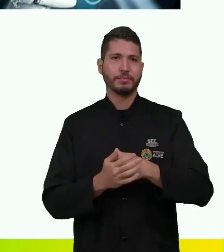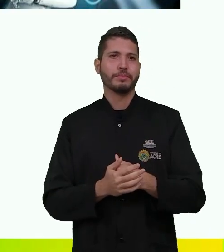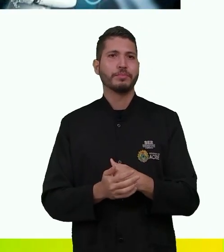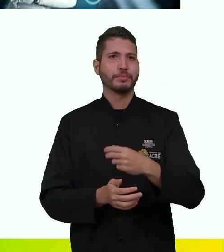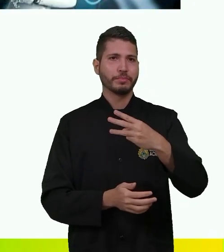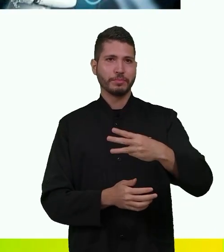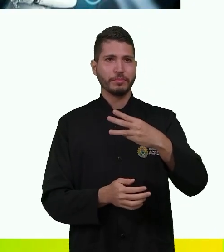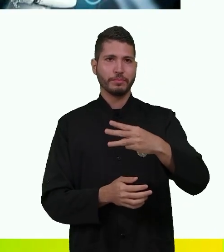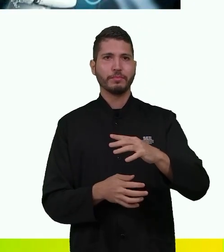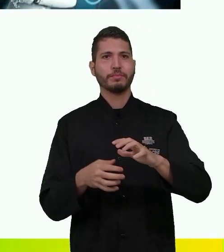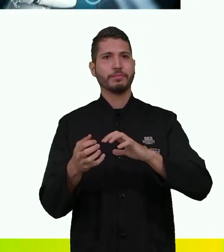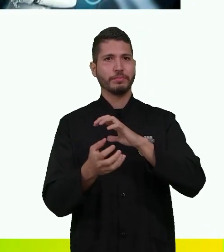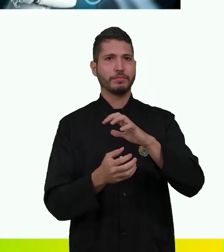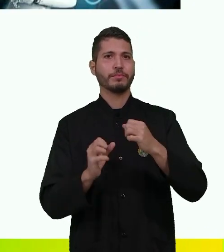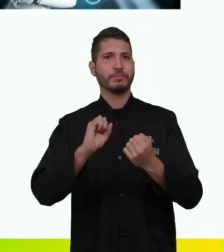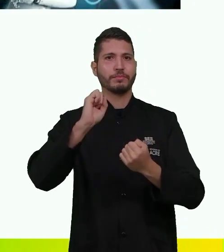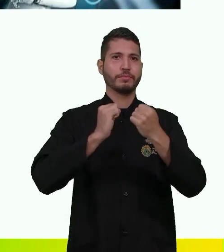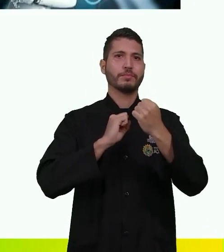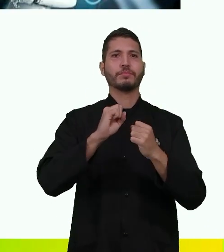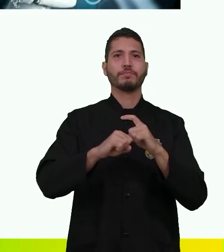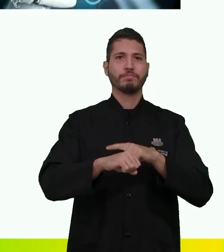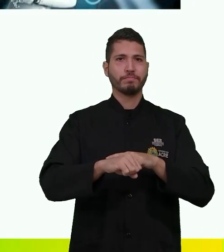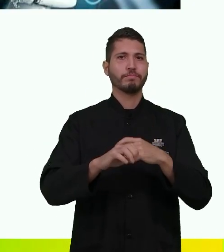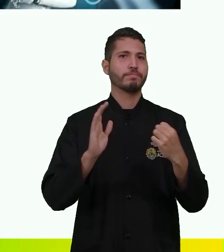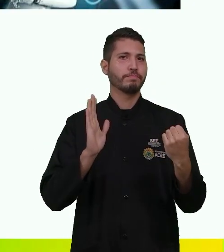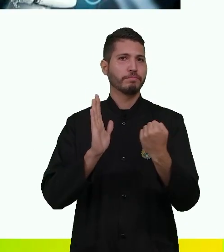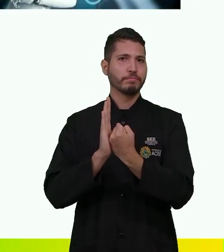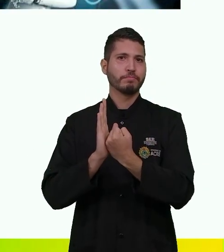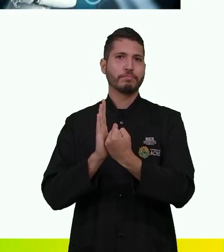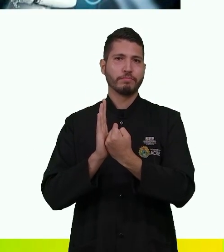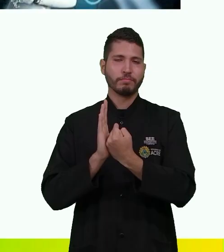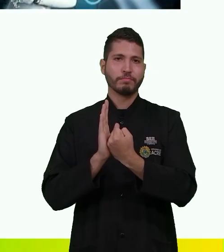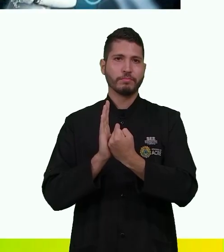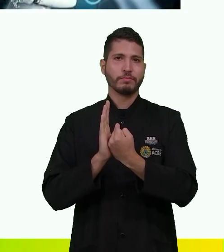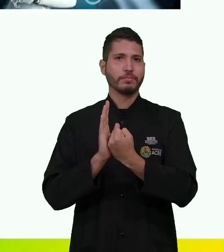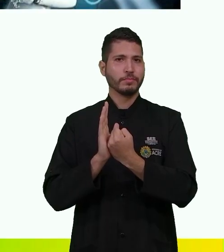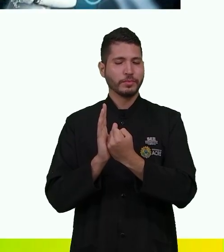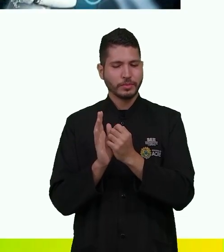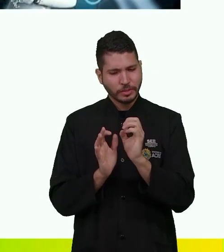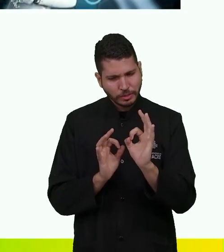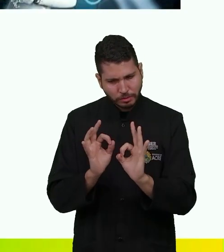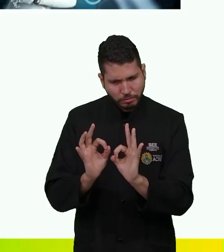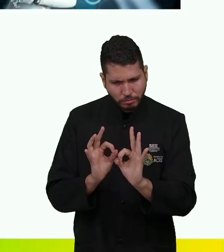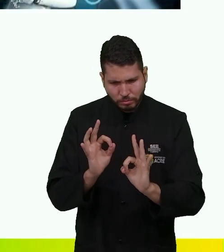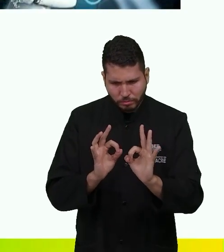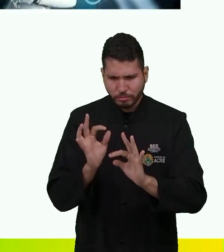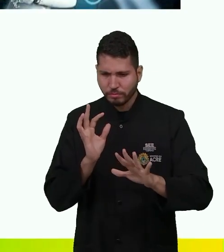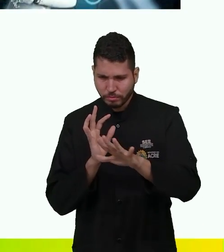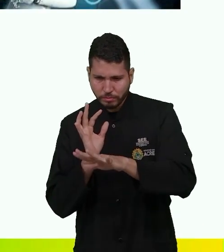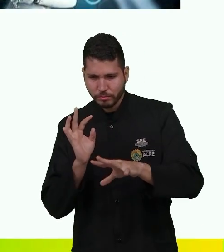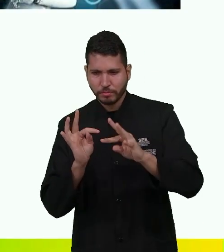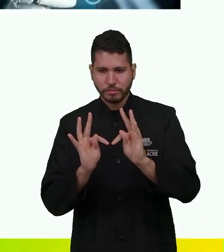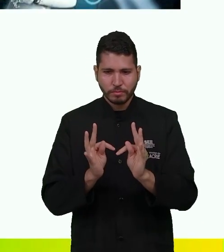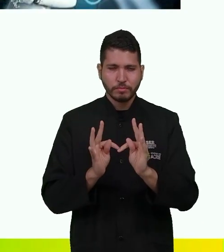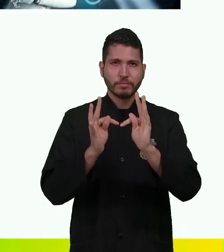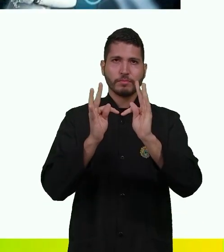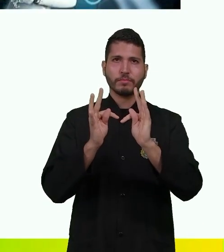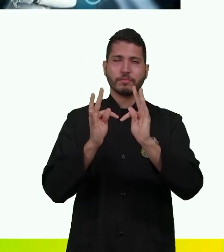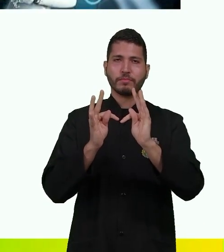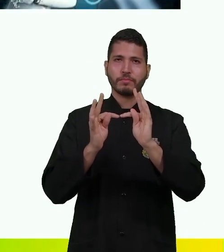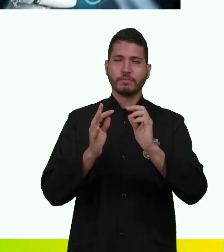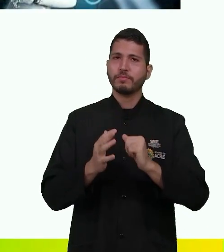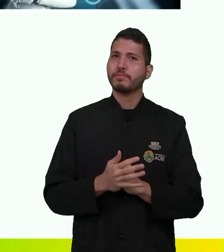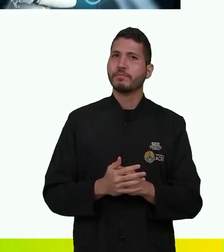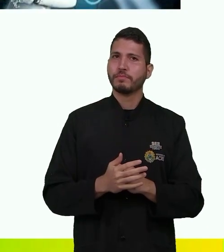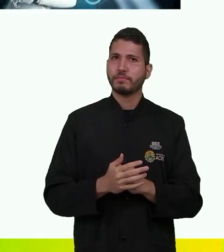terceira Revolução Industrial é um período marcado por grandes aprimoramentos no campo tecnológico, com